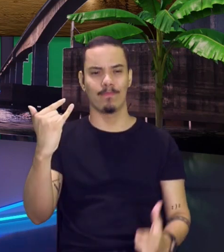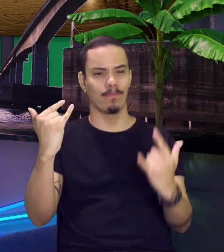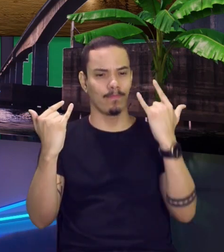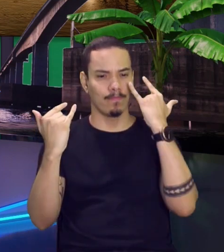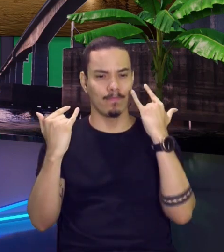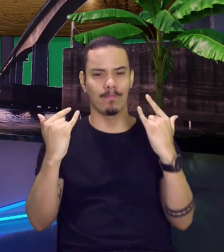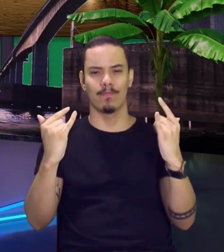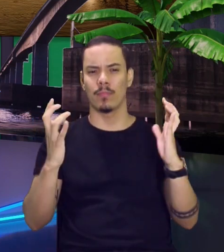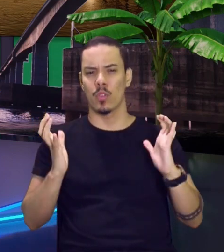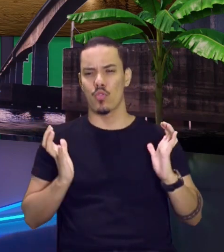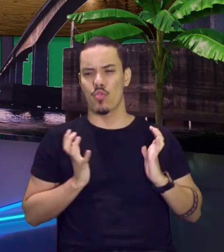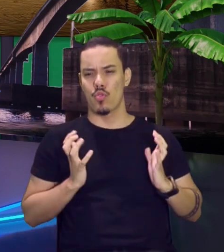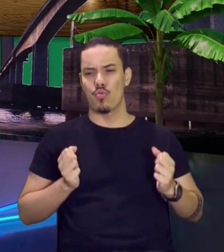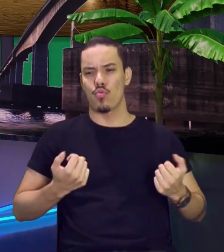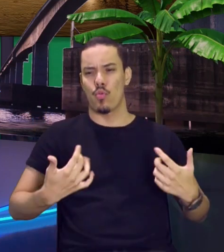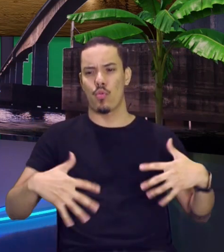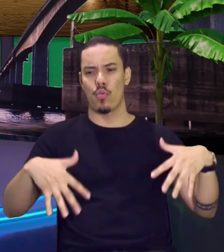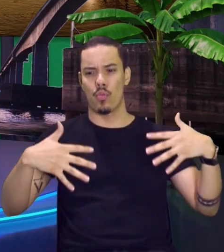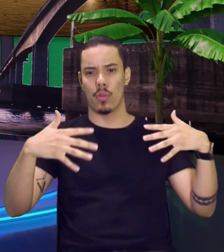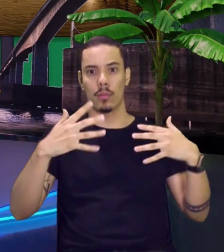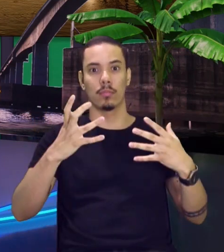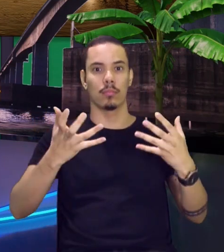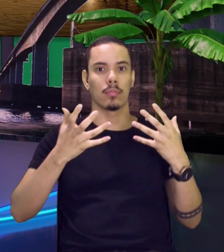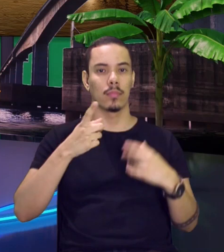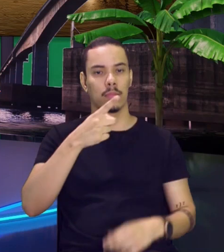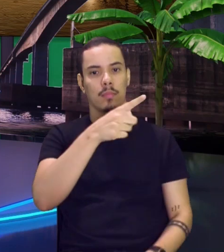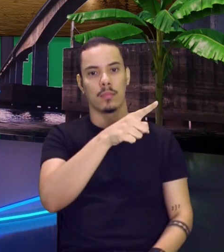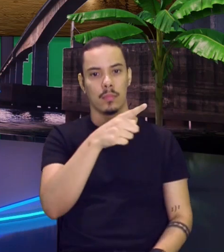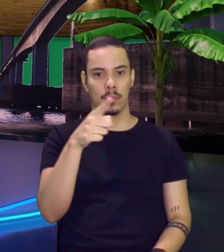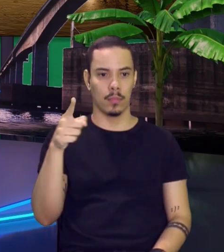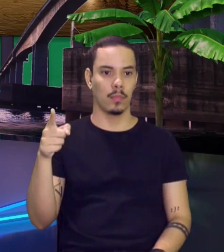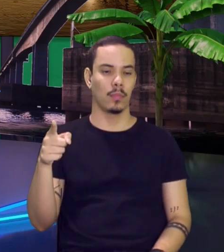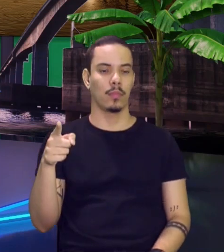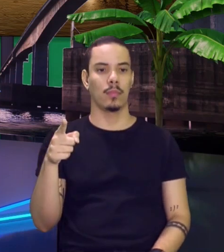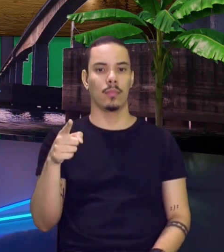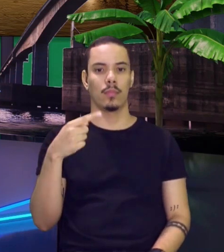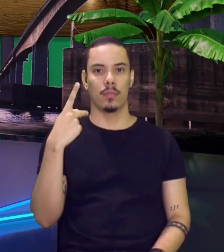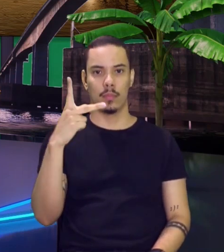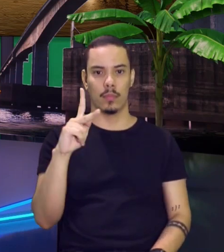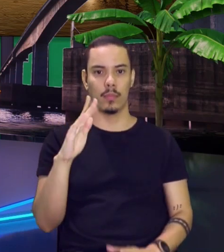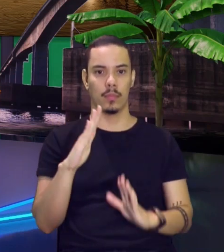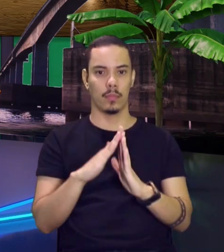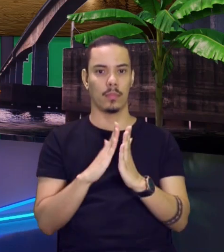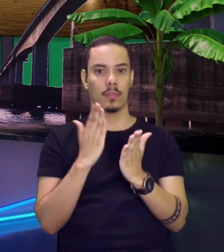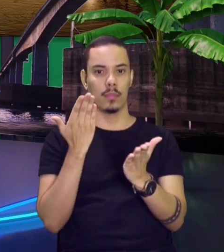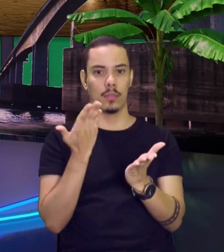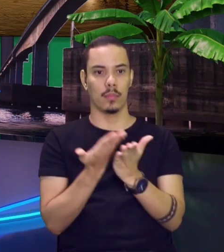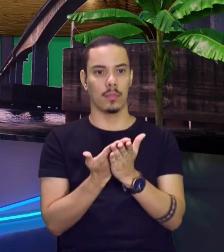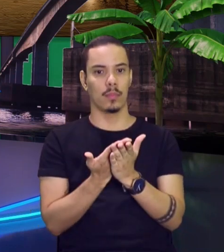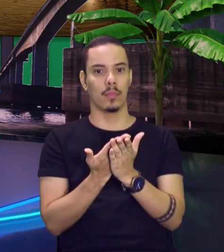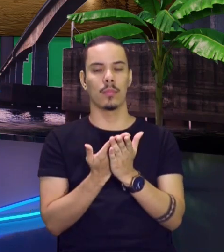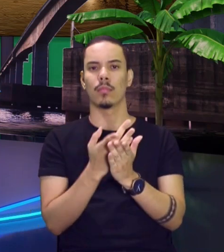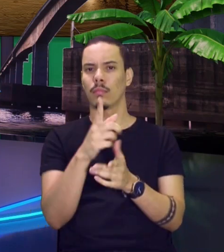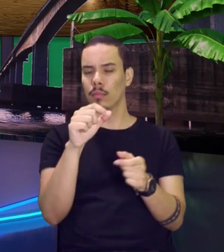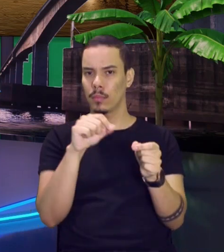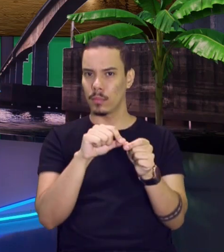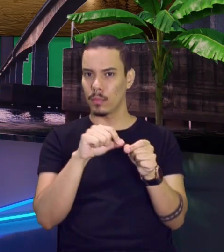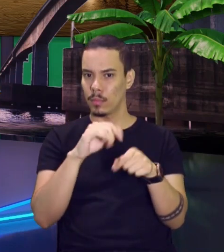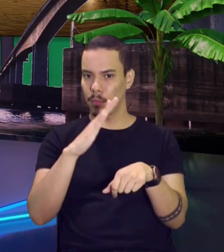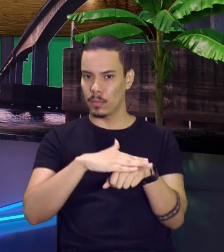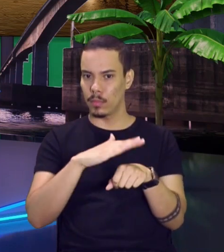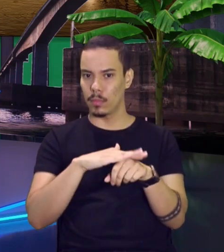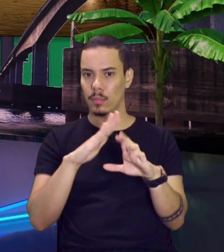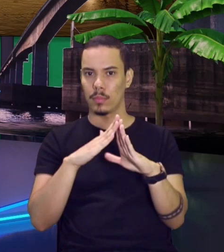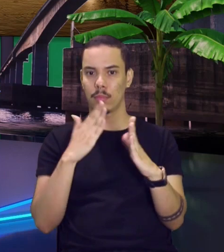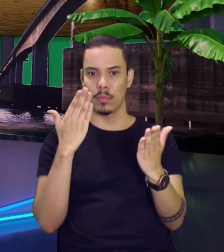Riquezas essas que eu gostaria que vocês, meus queridos jovens, aí da sua escola, constrói aí, põe